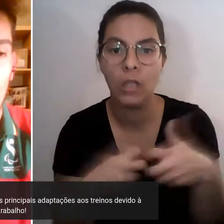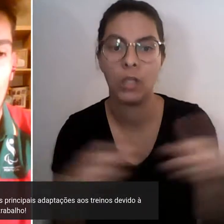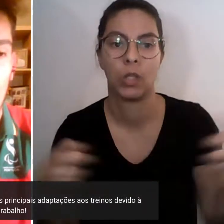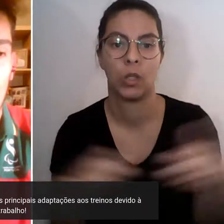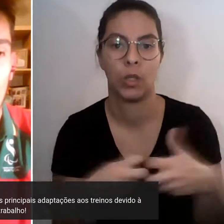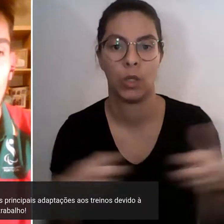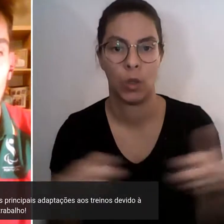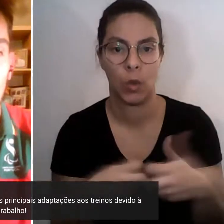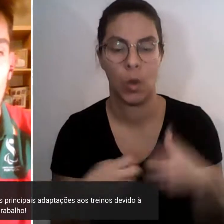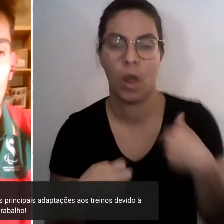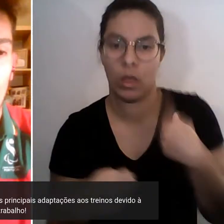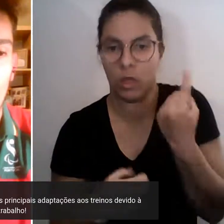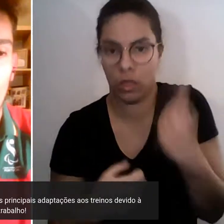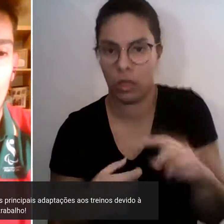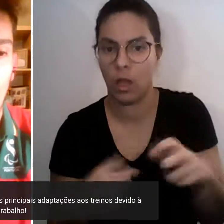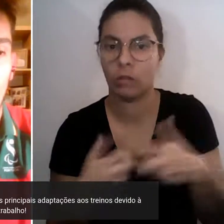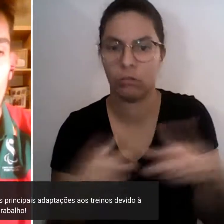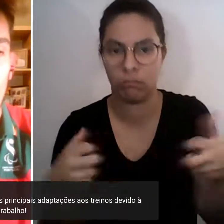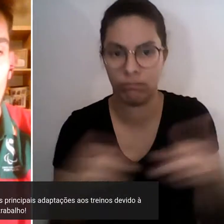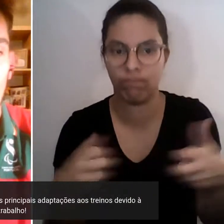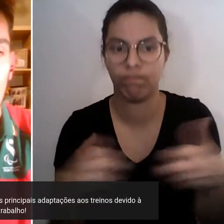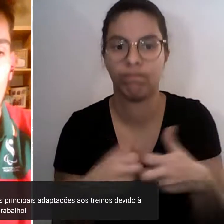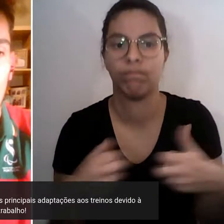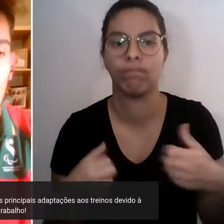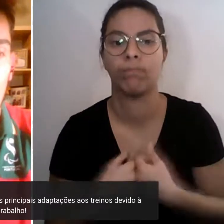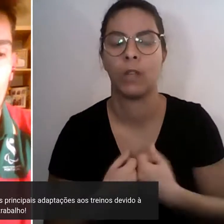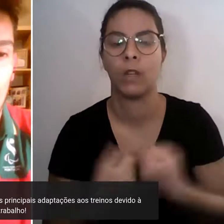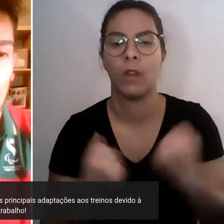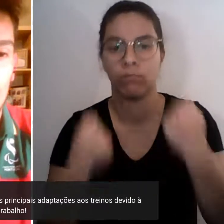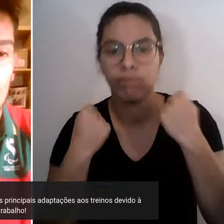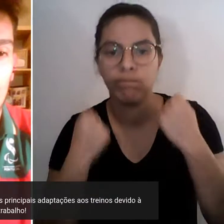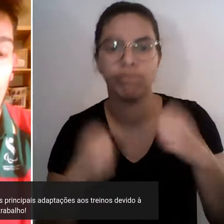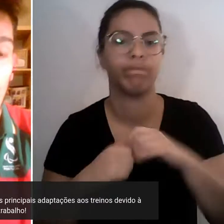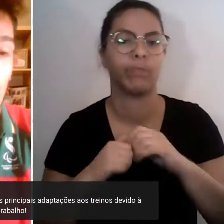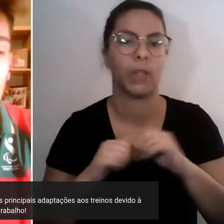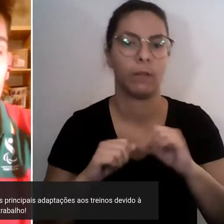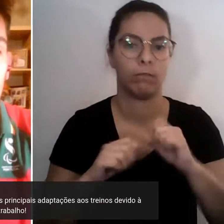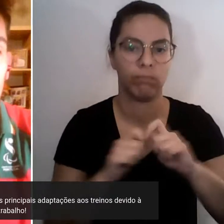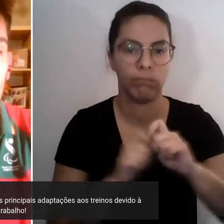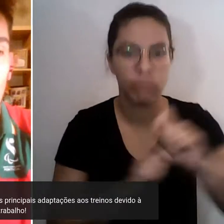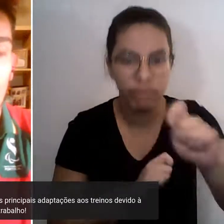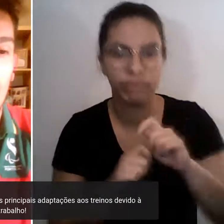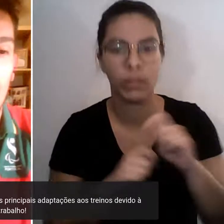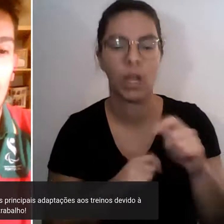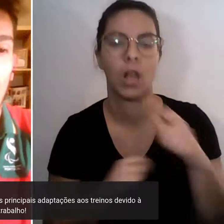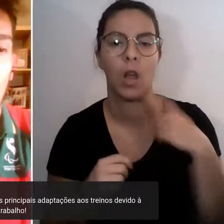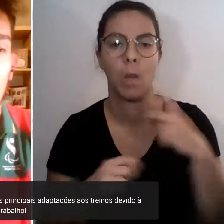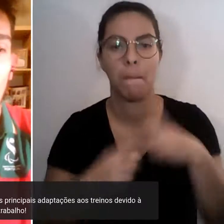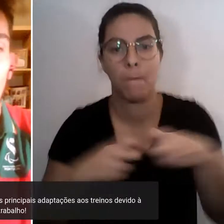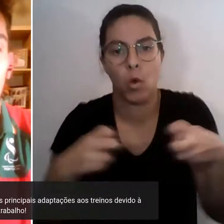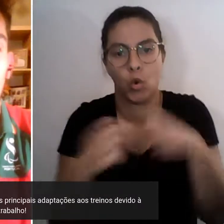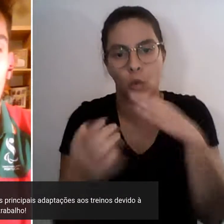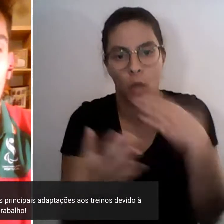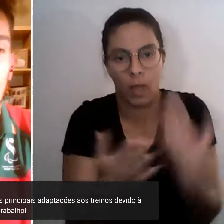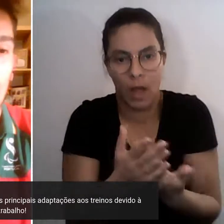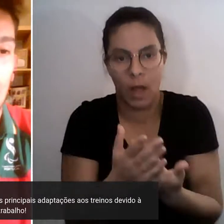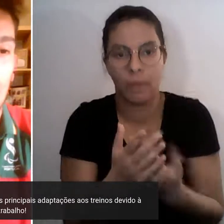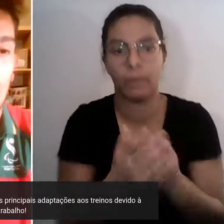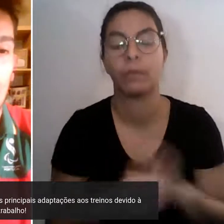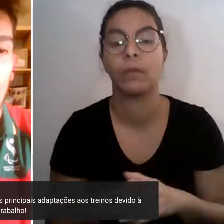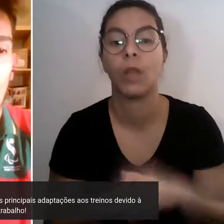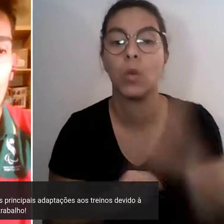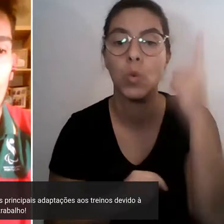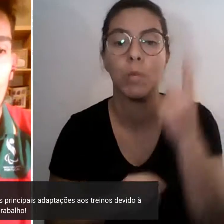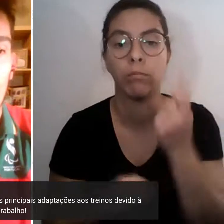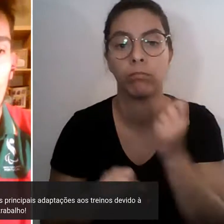sempre connosco, fazer treino de reforço muscular. Há quem tenha um caiaque ergómetro, como